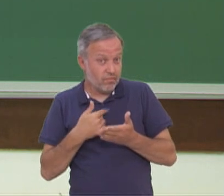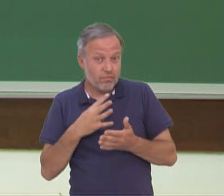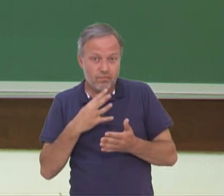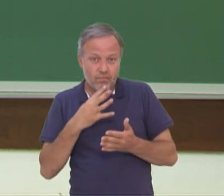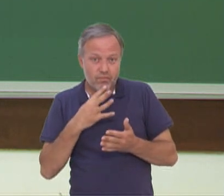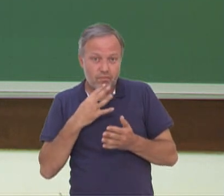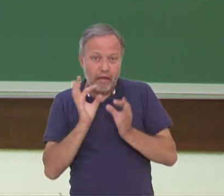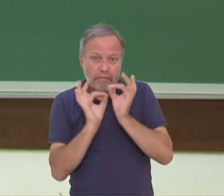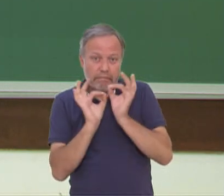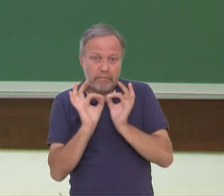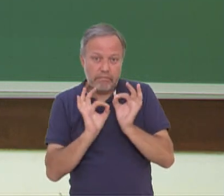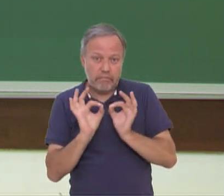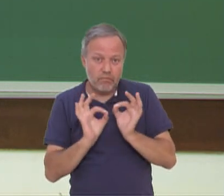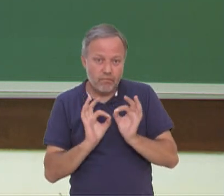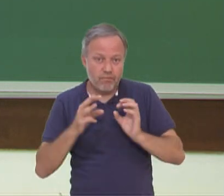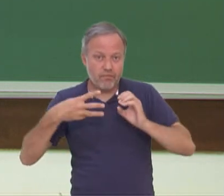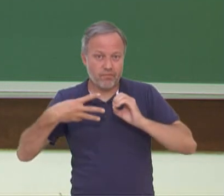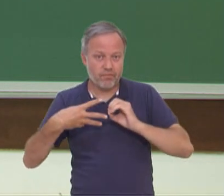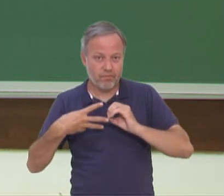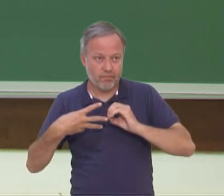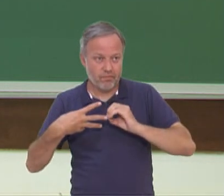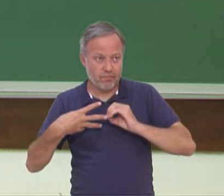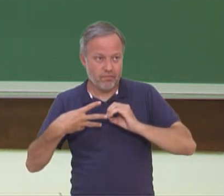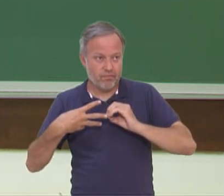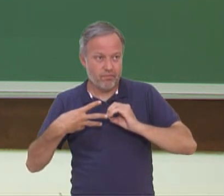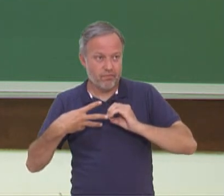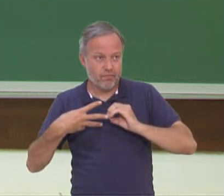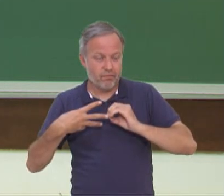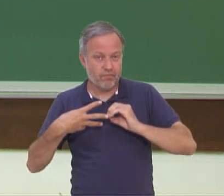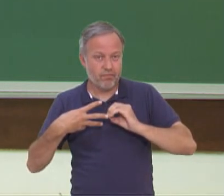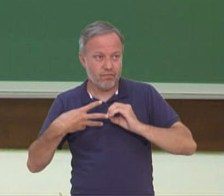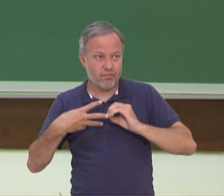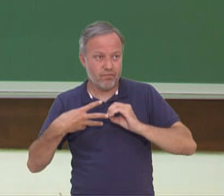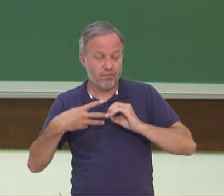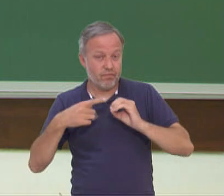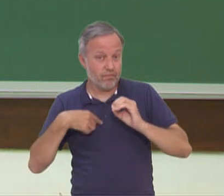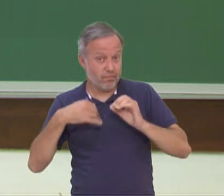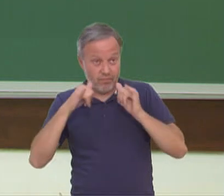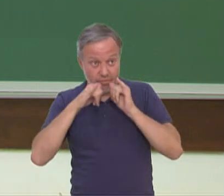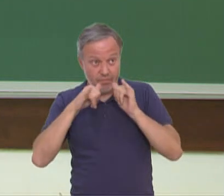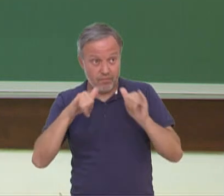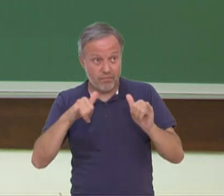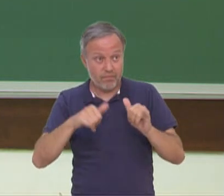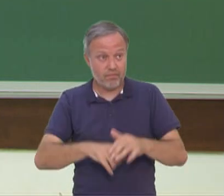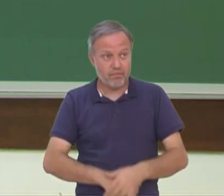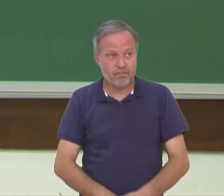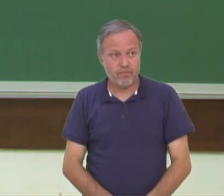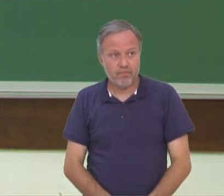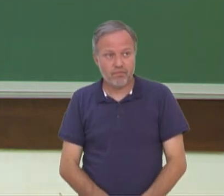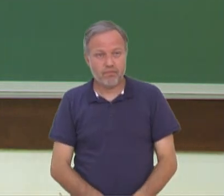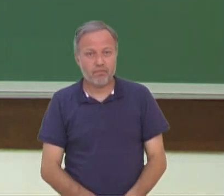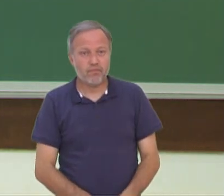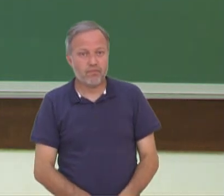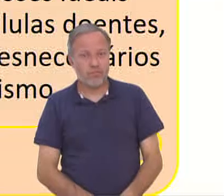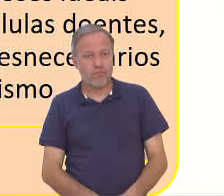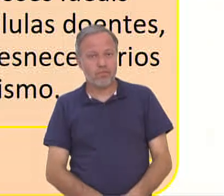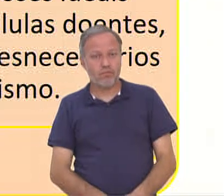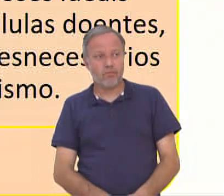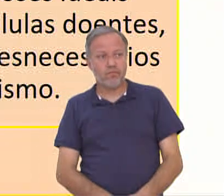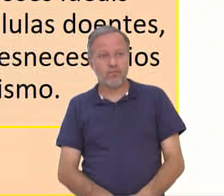em detalhes essa tal de célula. Como todo início de aula, uma notícia para vocês. Cheguem aqui.